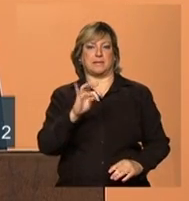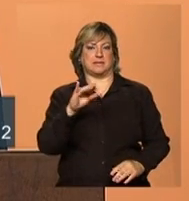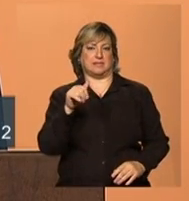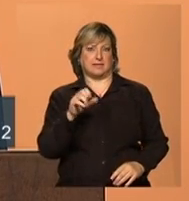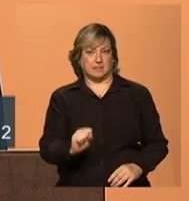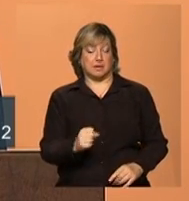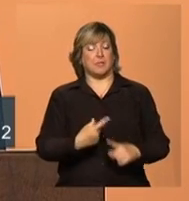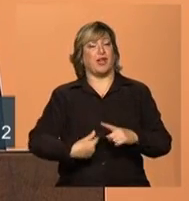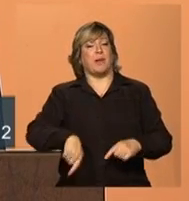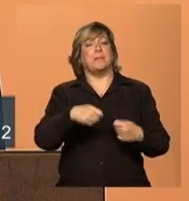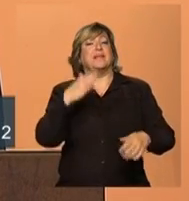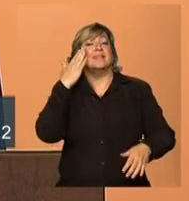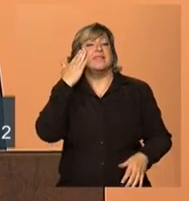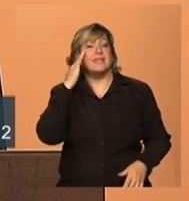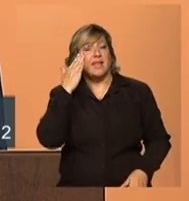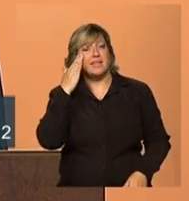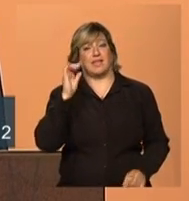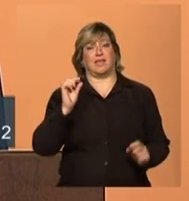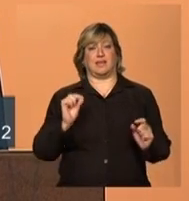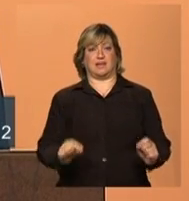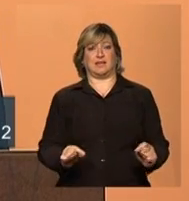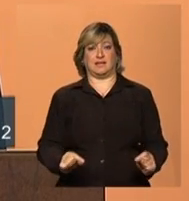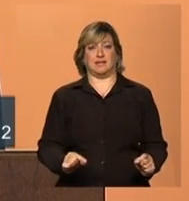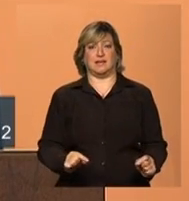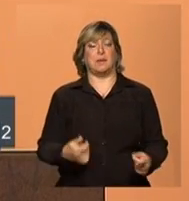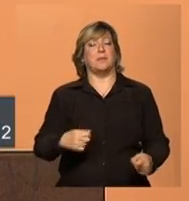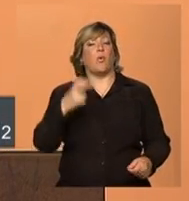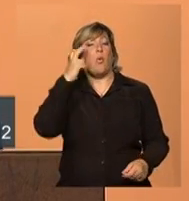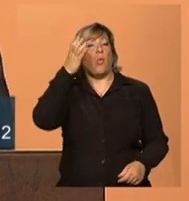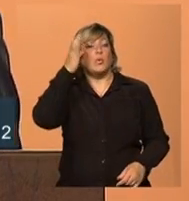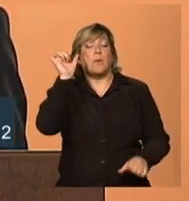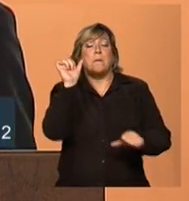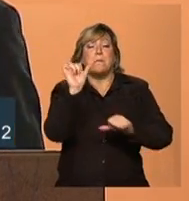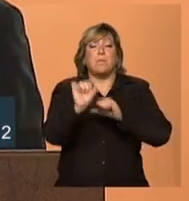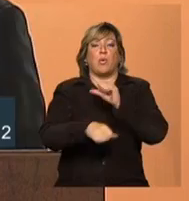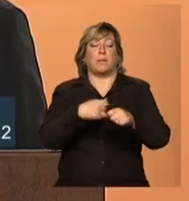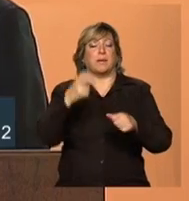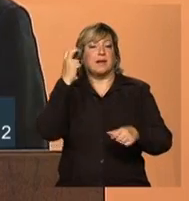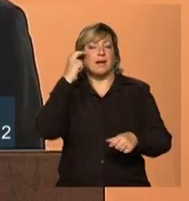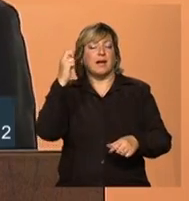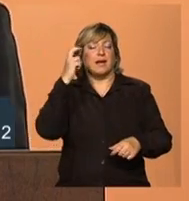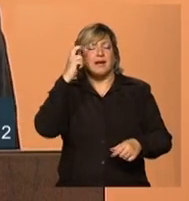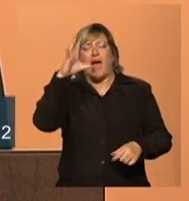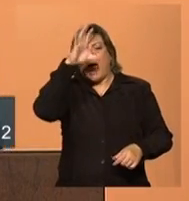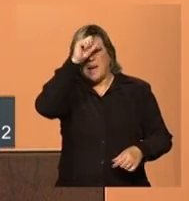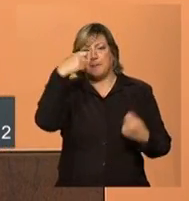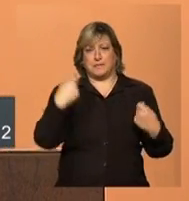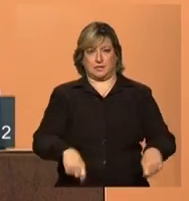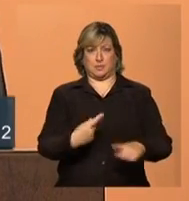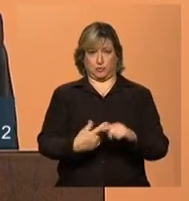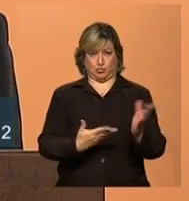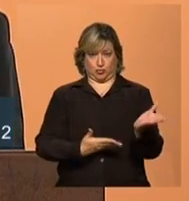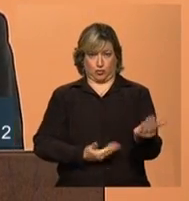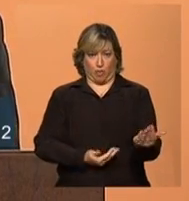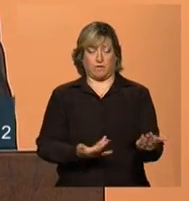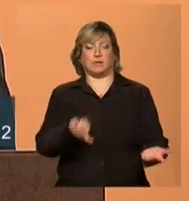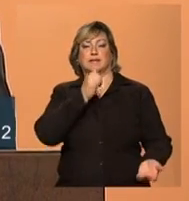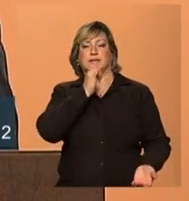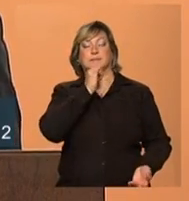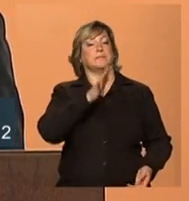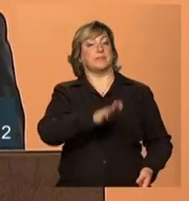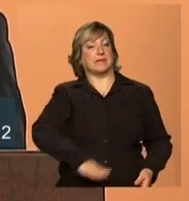essa educação que a gente tem que ter, essa cultura, né? Desde de um jovem, de uma